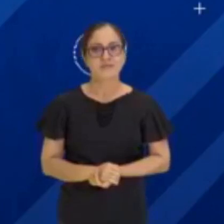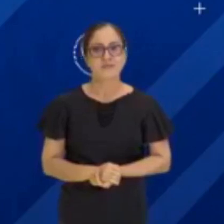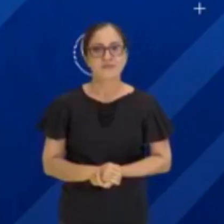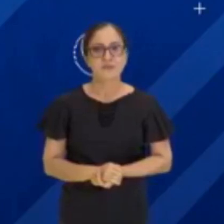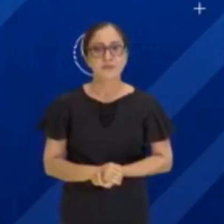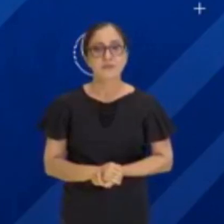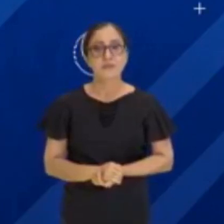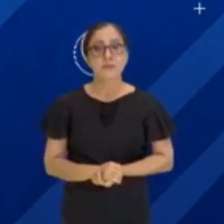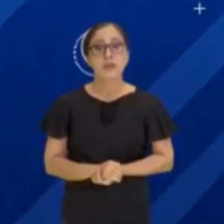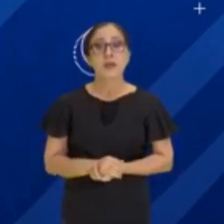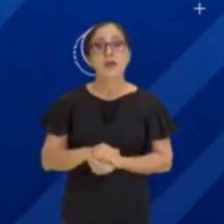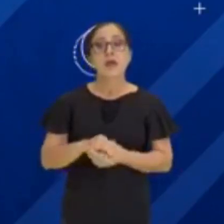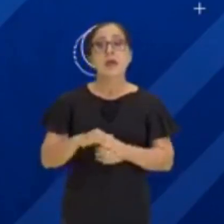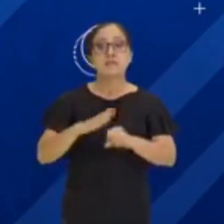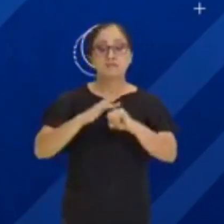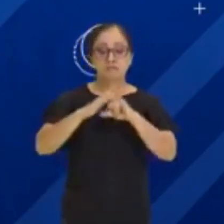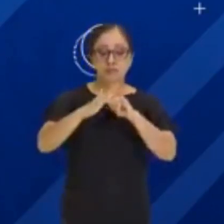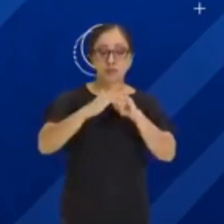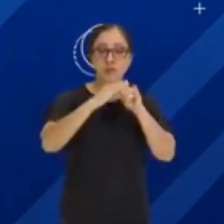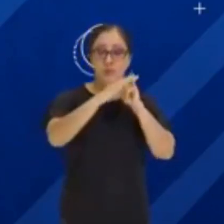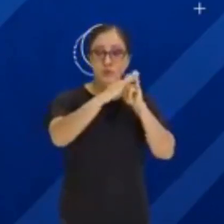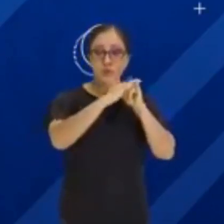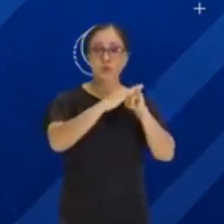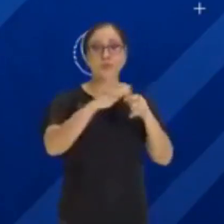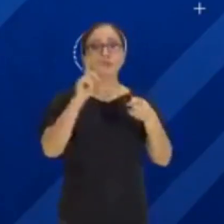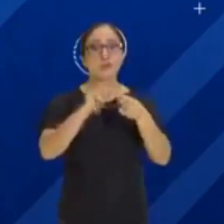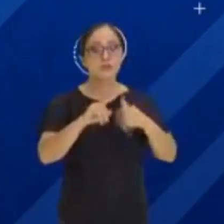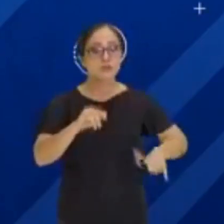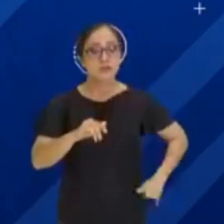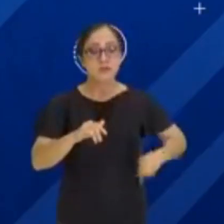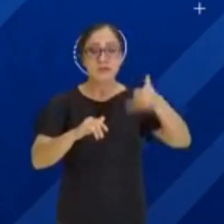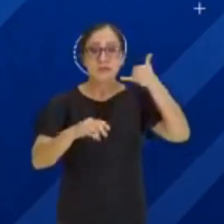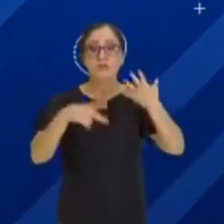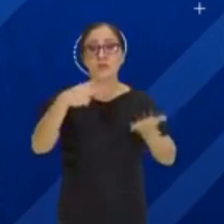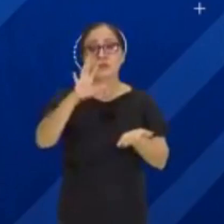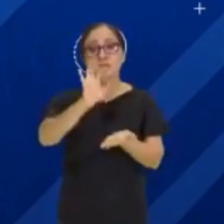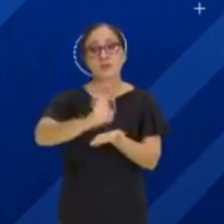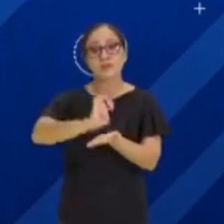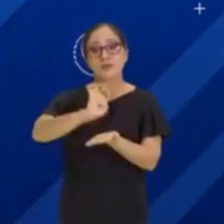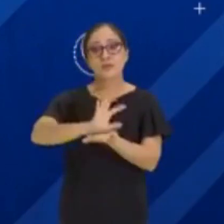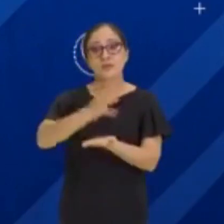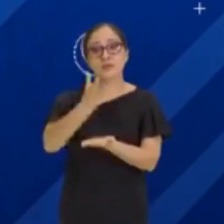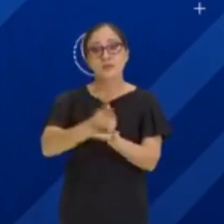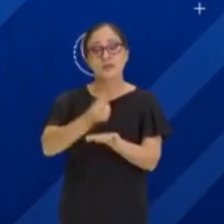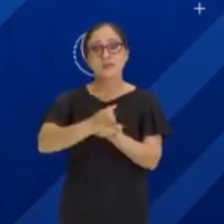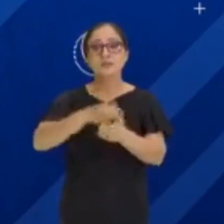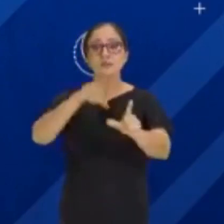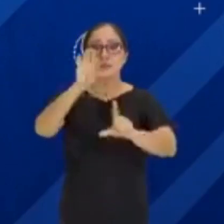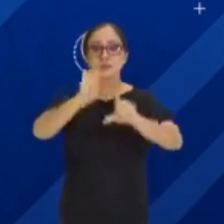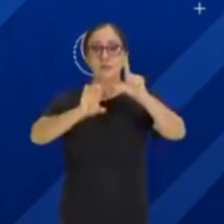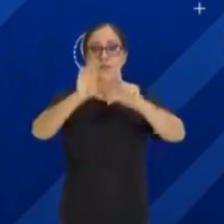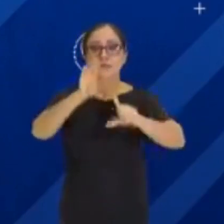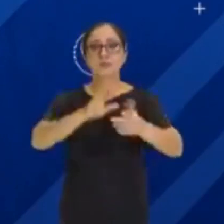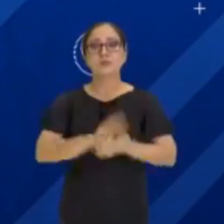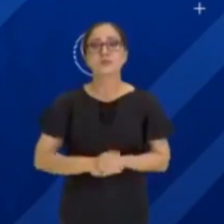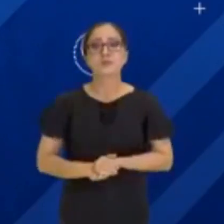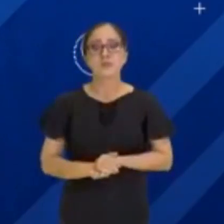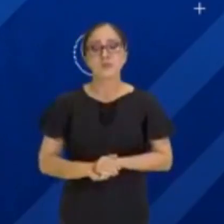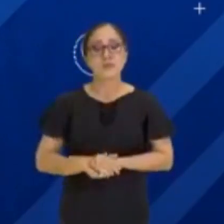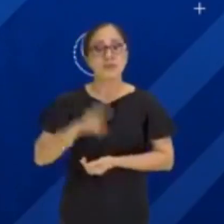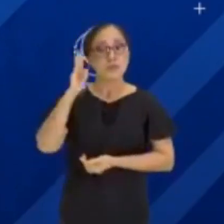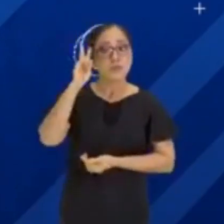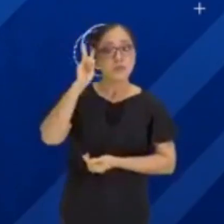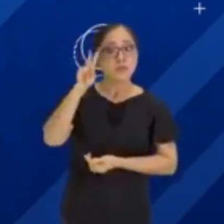www.portalcultura.com.br, no YouTube ou pelo celular, baixando o nosso aplicativo Cultura Rede de Comunicação.